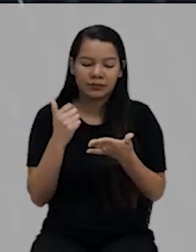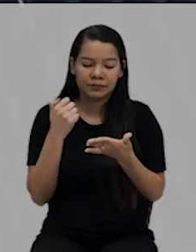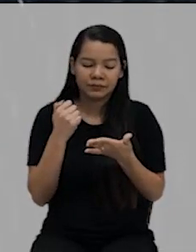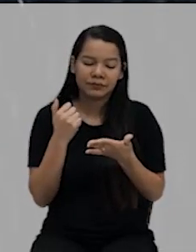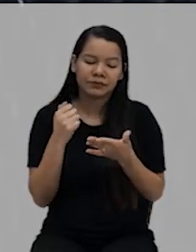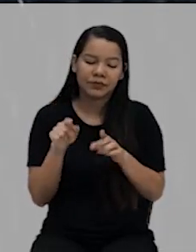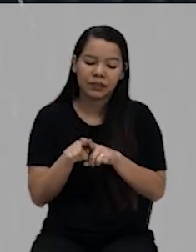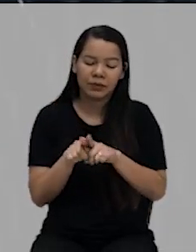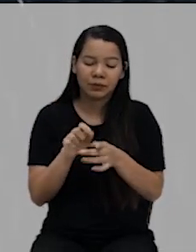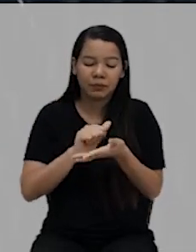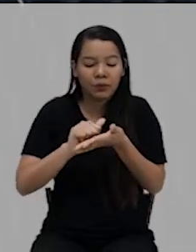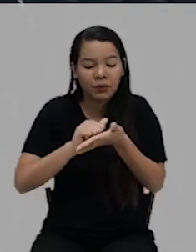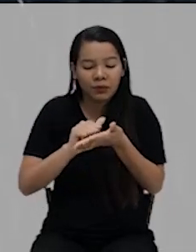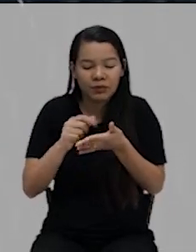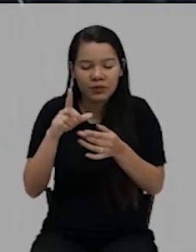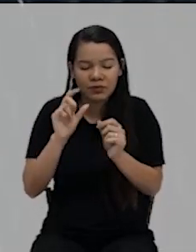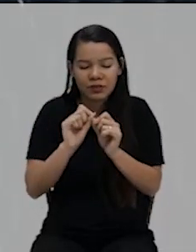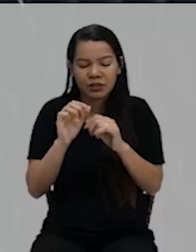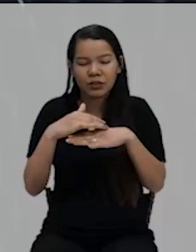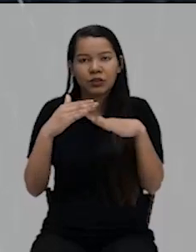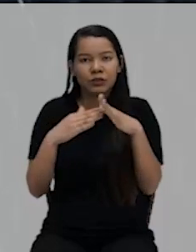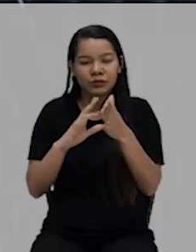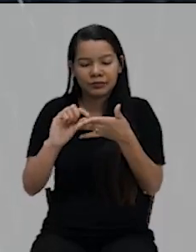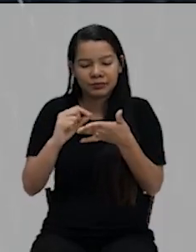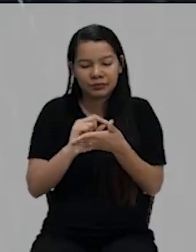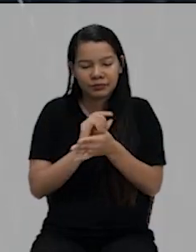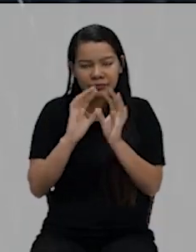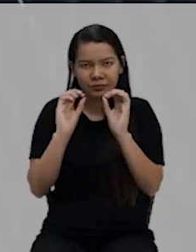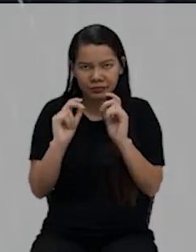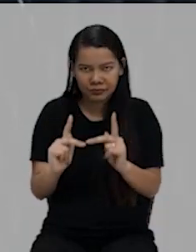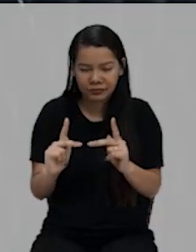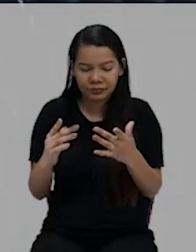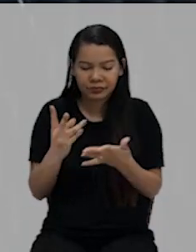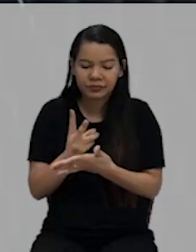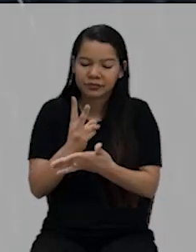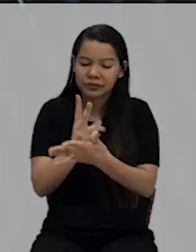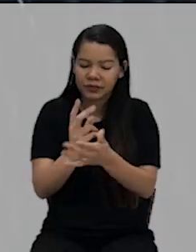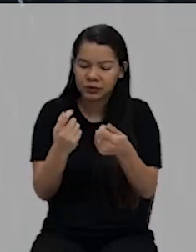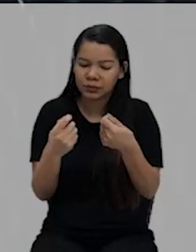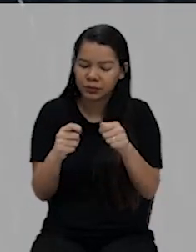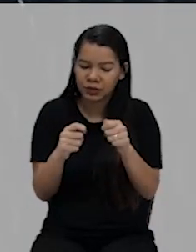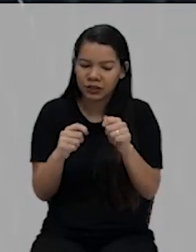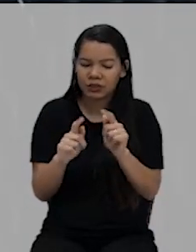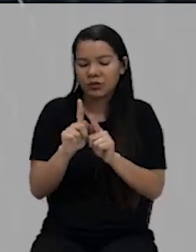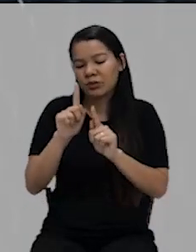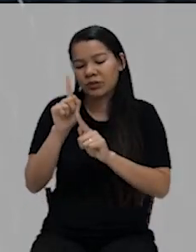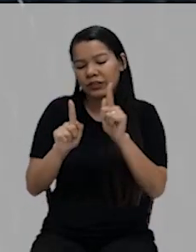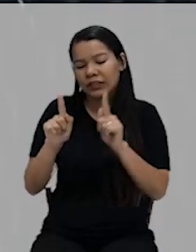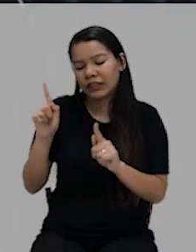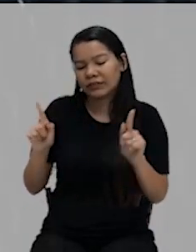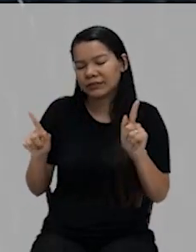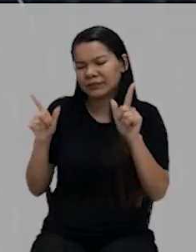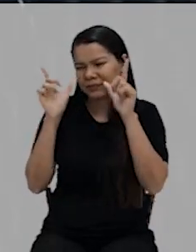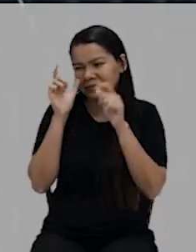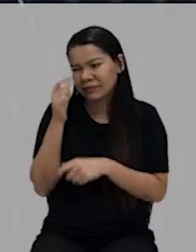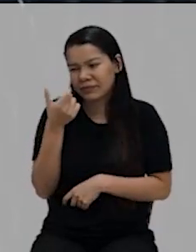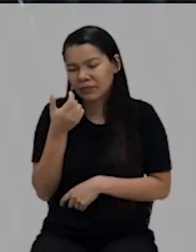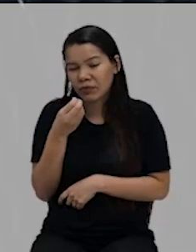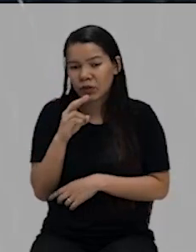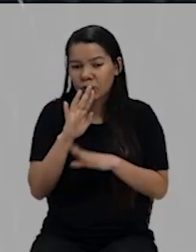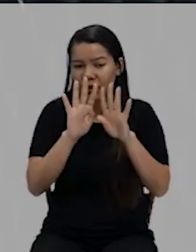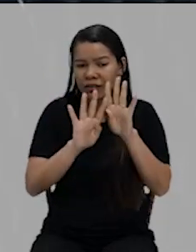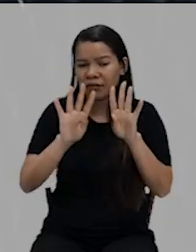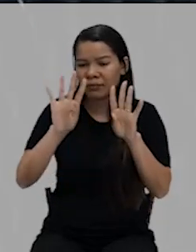borracha, para você fazer suas devidas anotações. E sempre que for possível, né, aquele gráfico que ele chamar a atenção, aquela